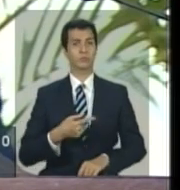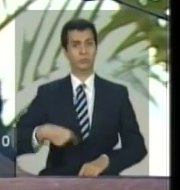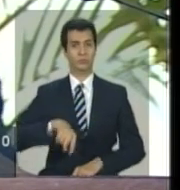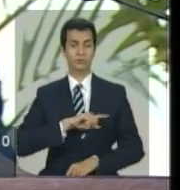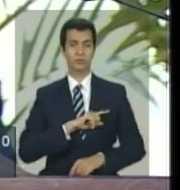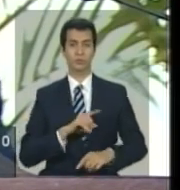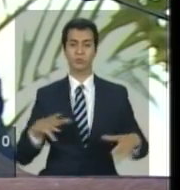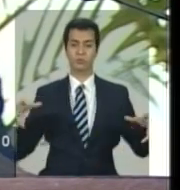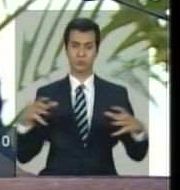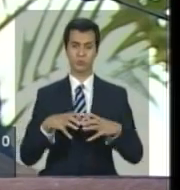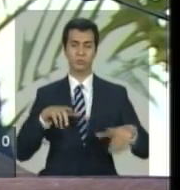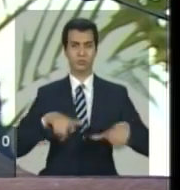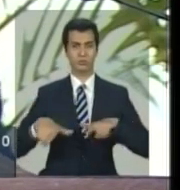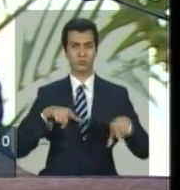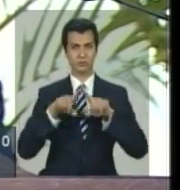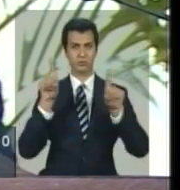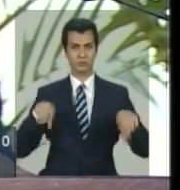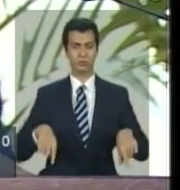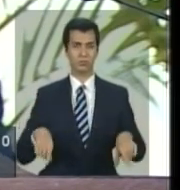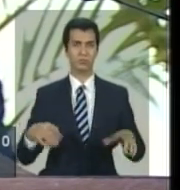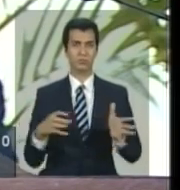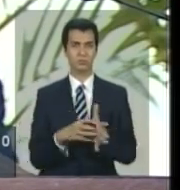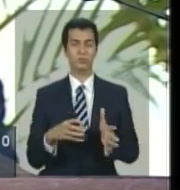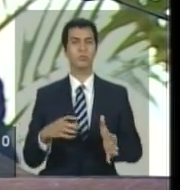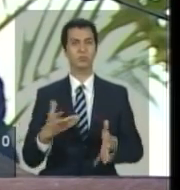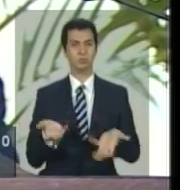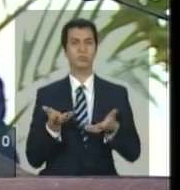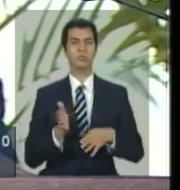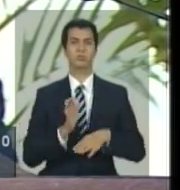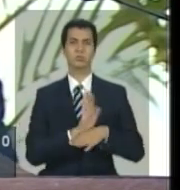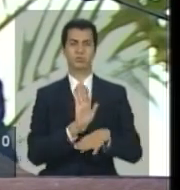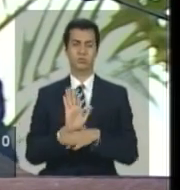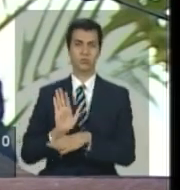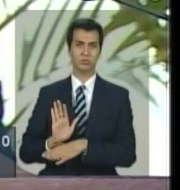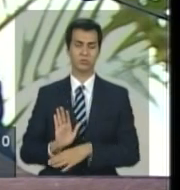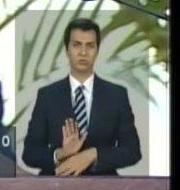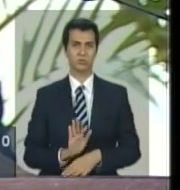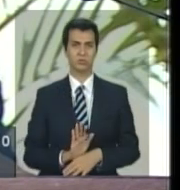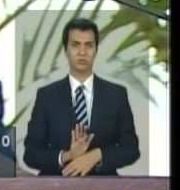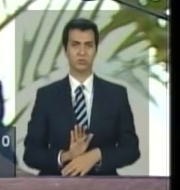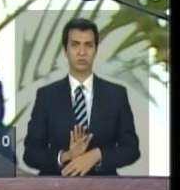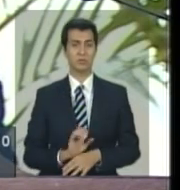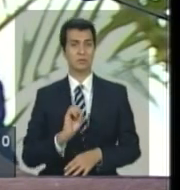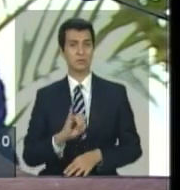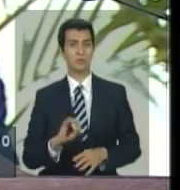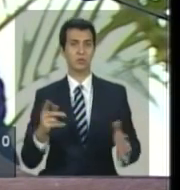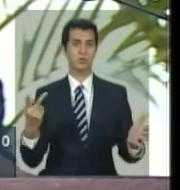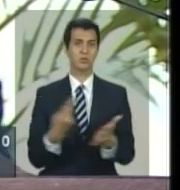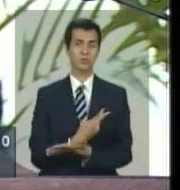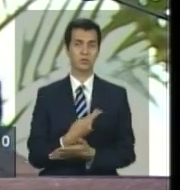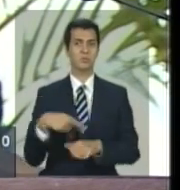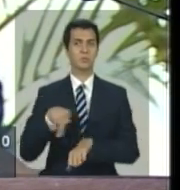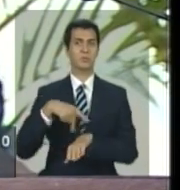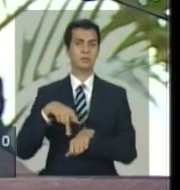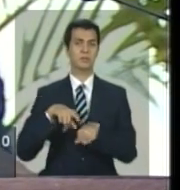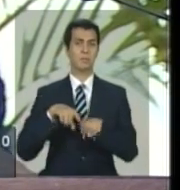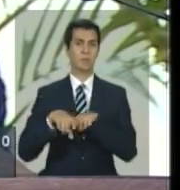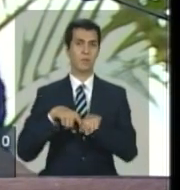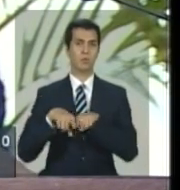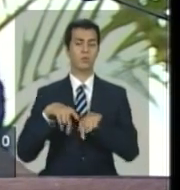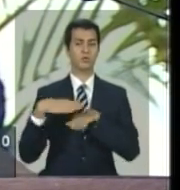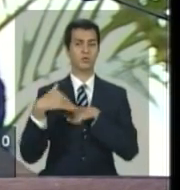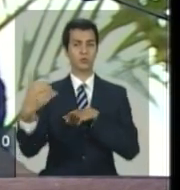nossos efetivos no suporte irrestrito ao chamado dos nossos irmãos, quando afetados